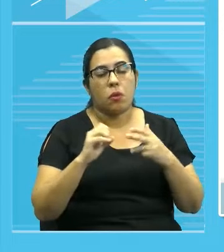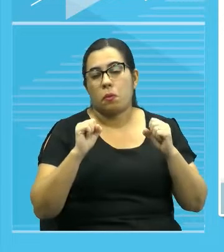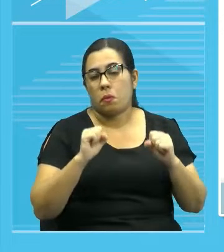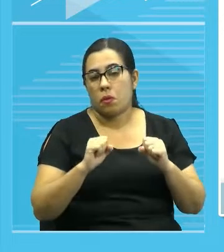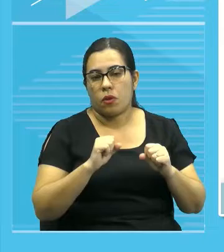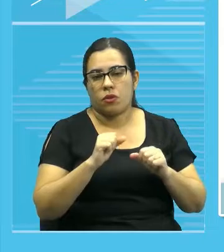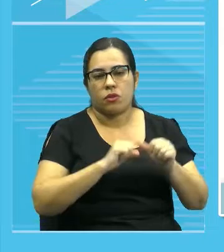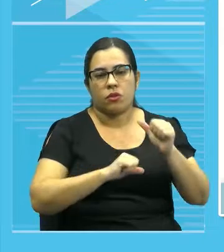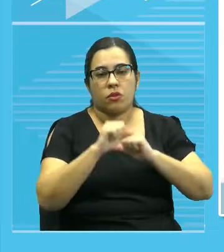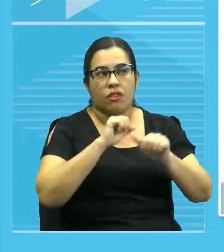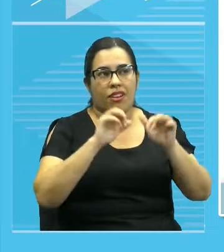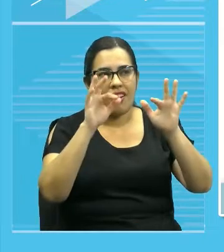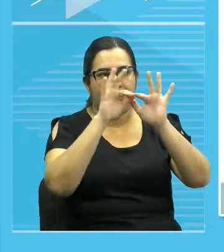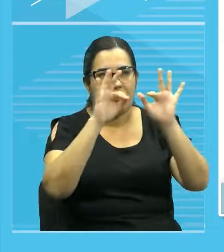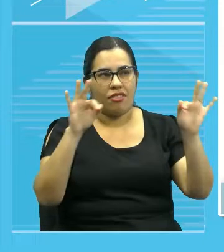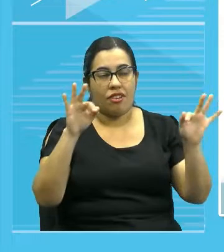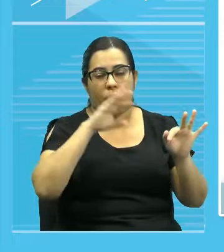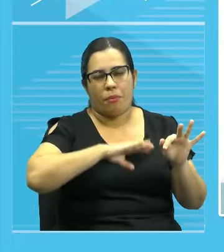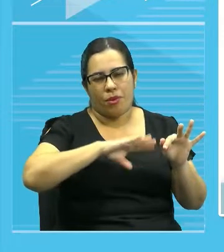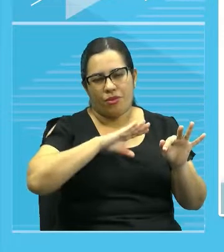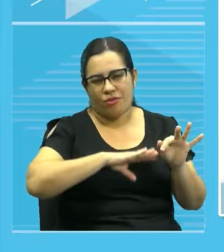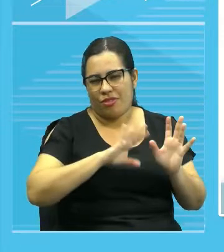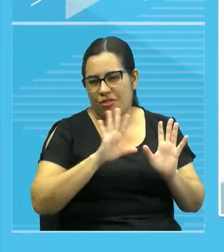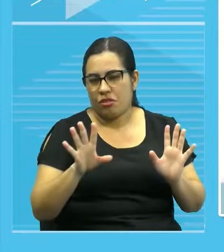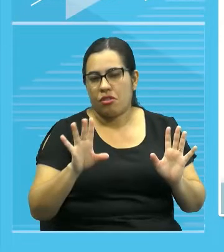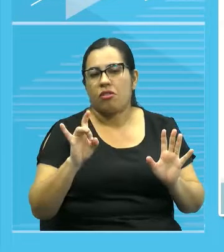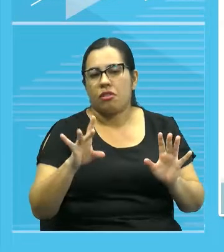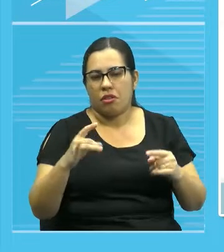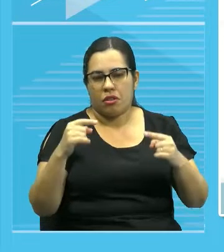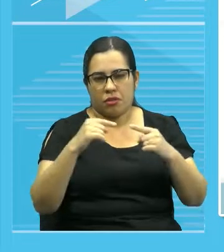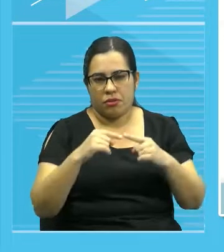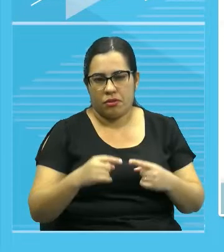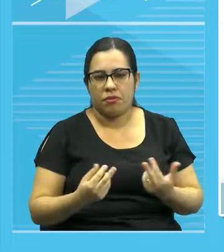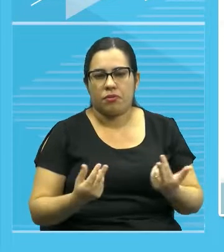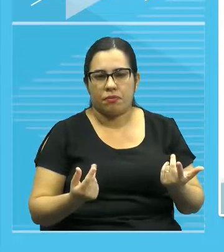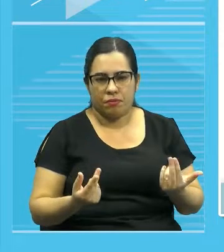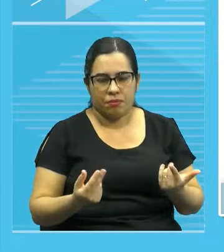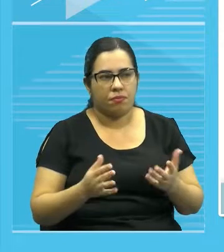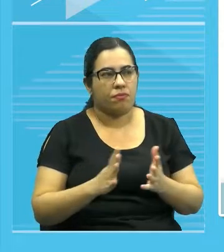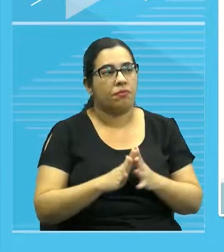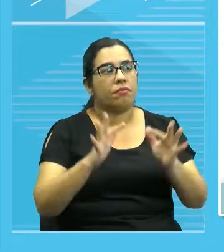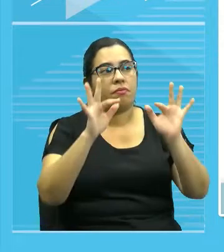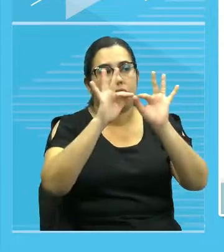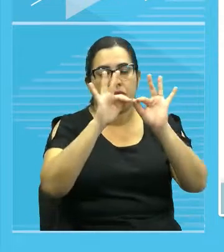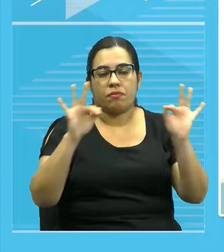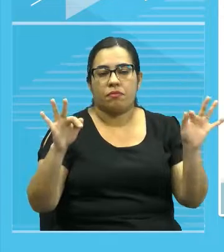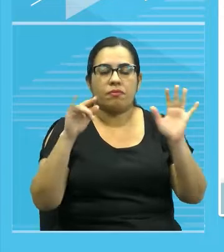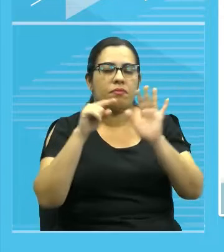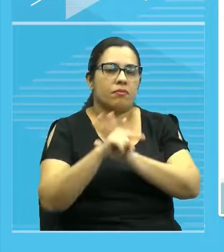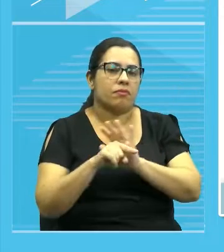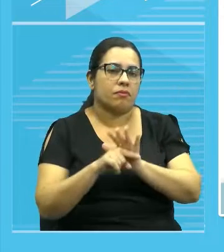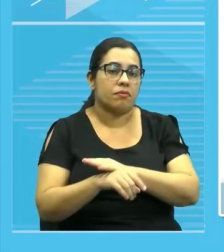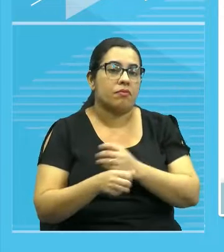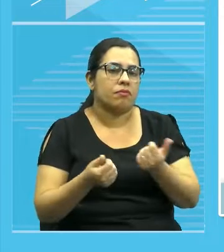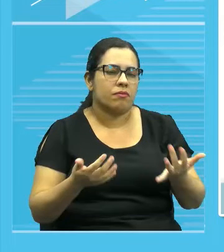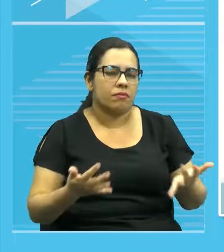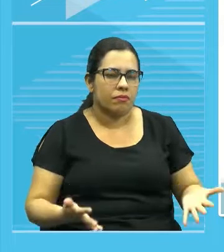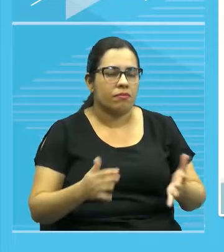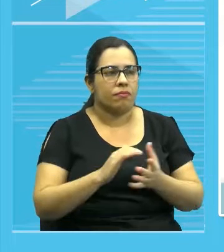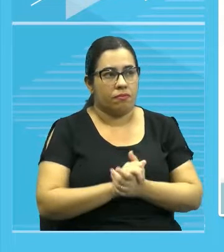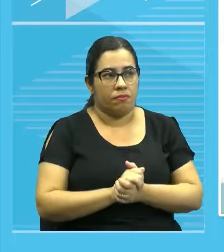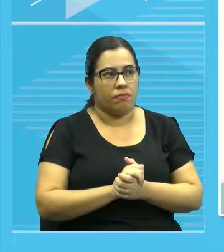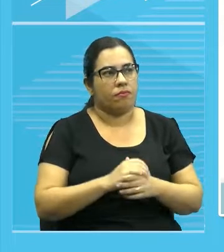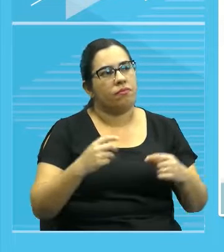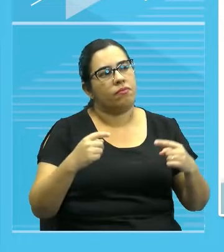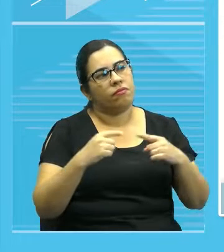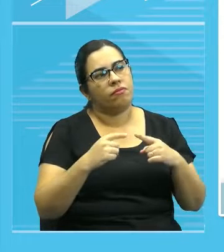traduzir para o português Tá eu vou traduzir o enunciado a expressão segunda